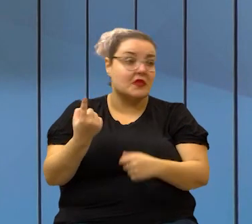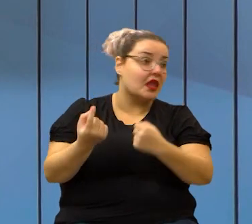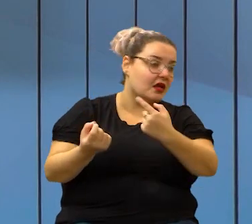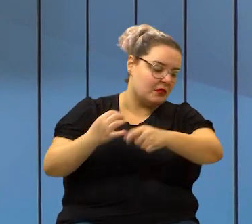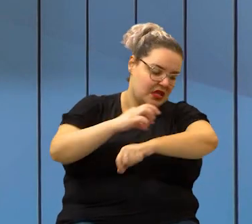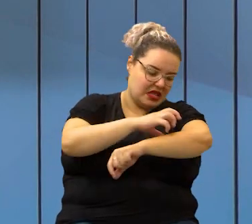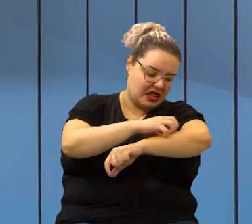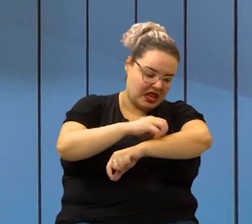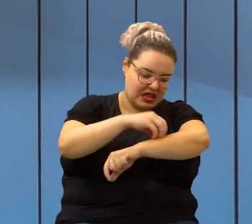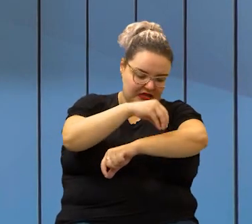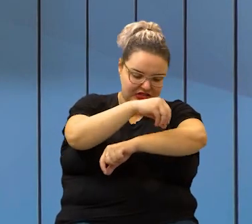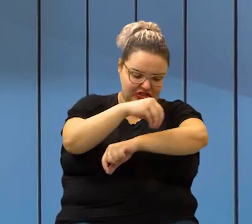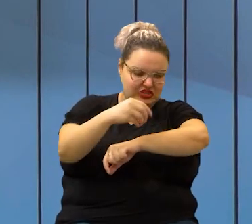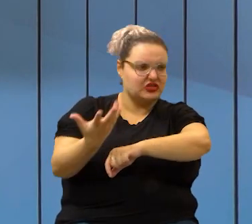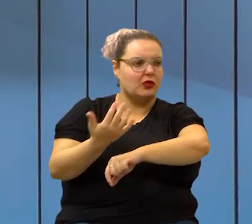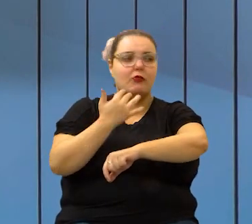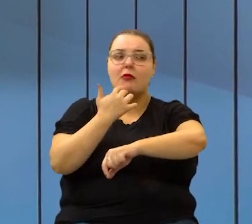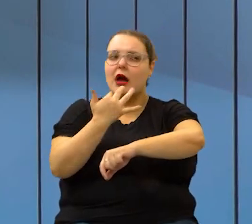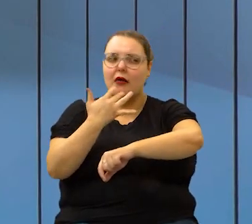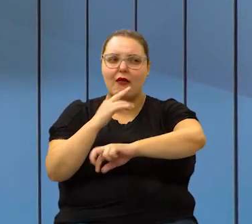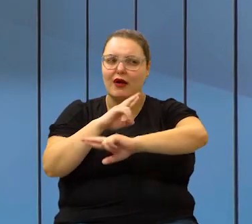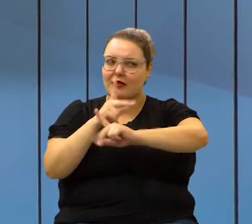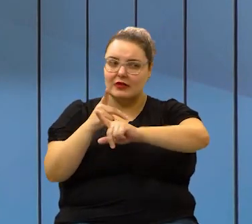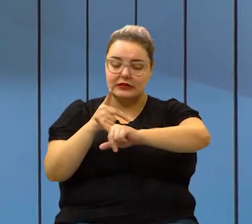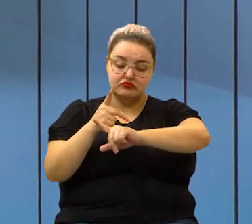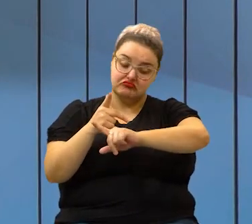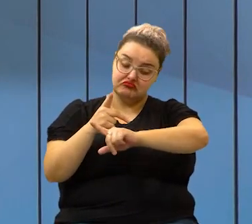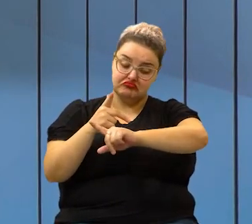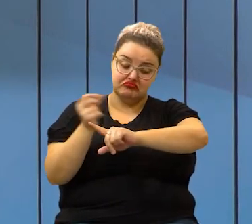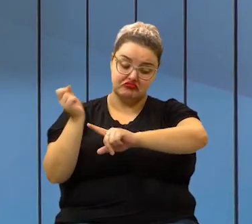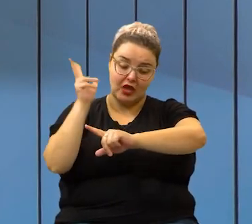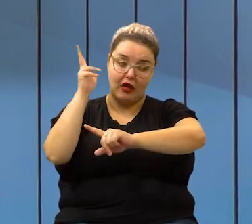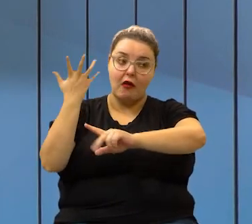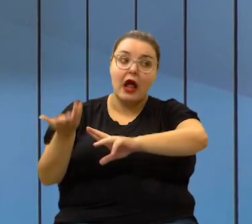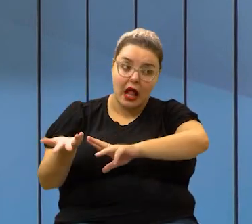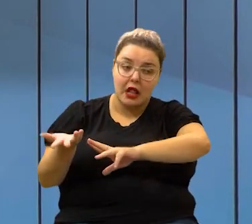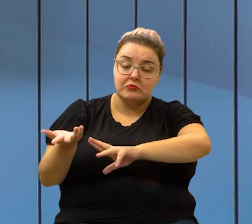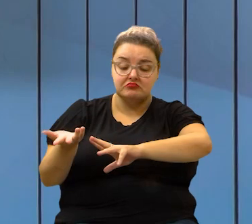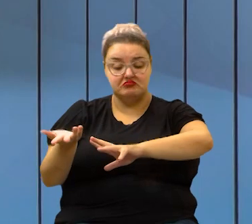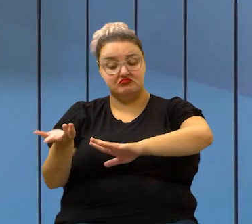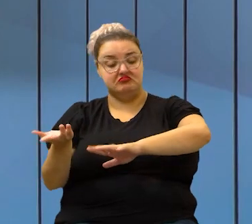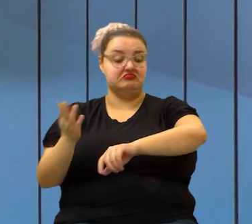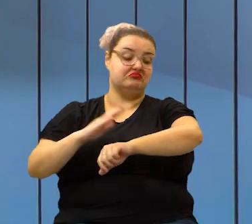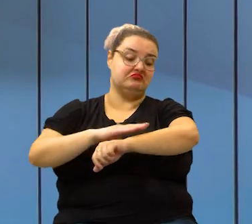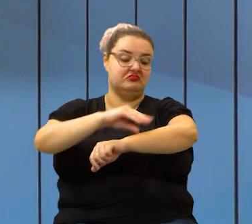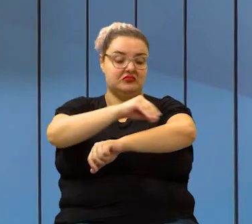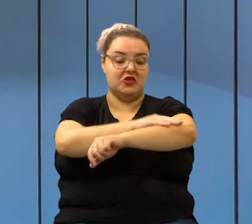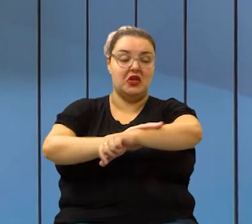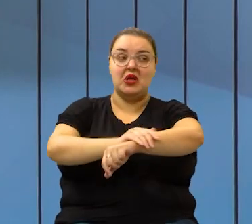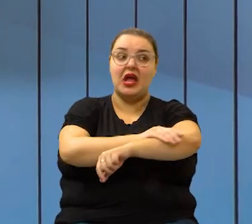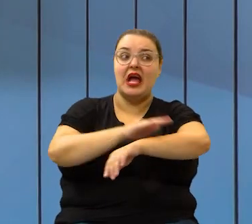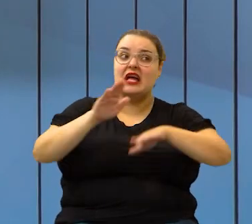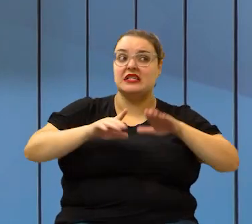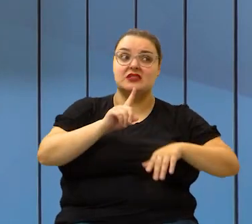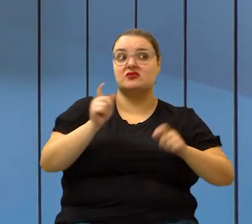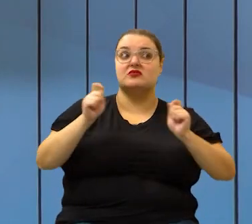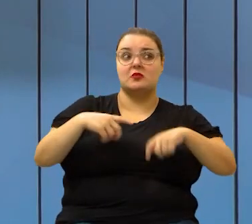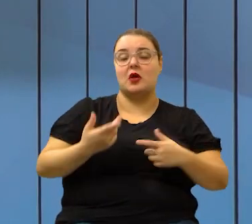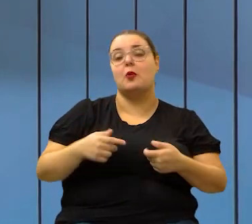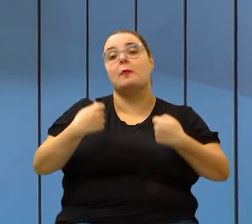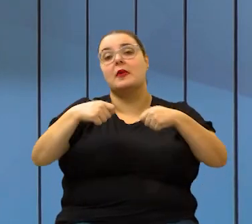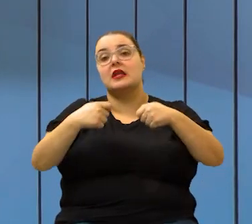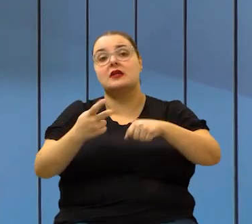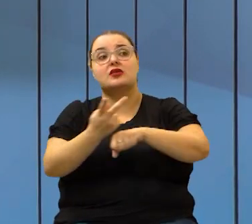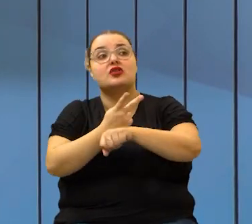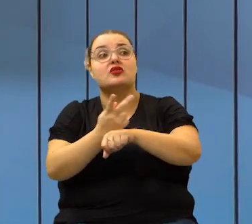Alguma descamação, alguma cor diferente que a gente pode acender um alerta? Talvez só a hidratação não seja suficiente, talvez eu